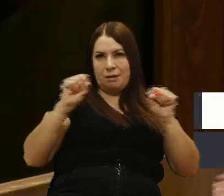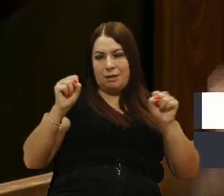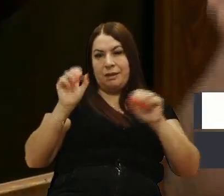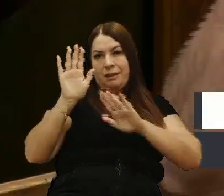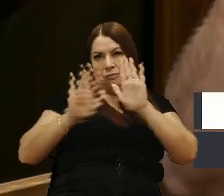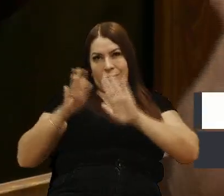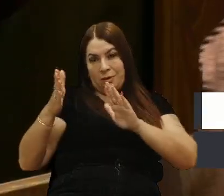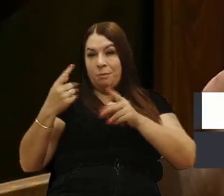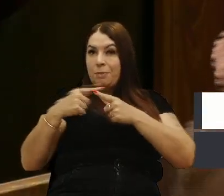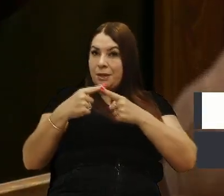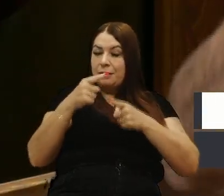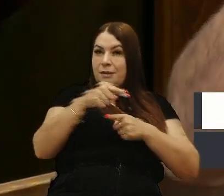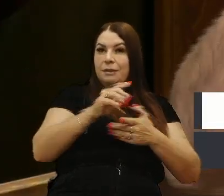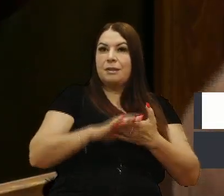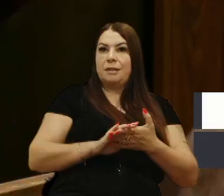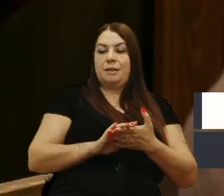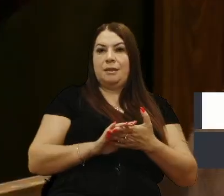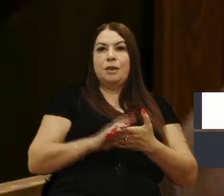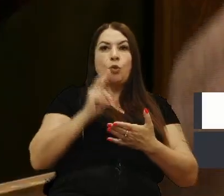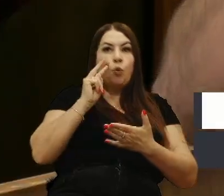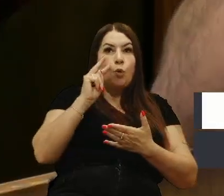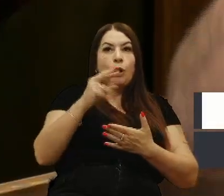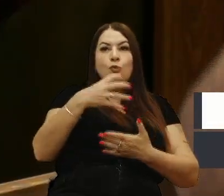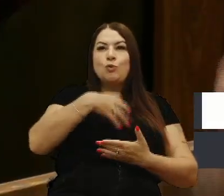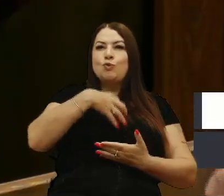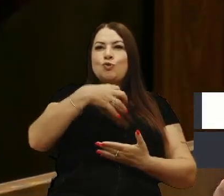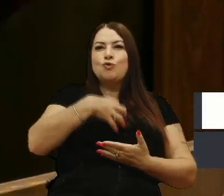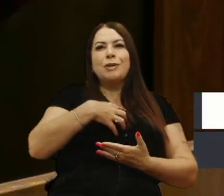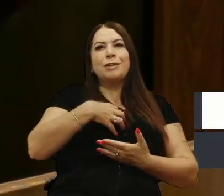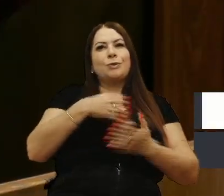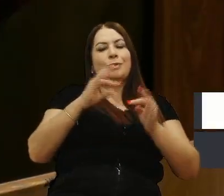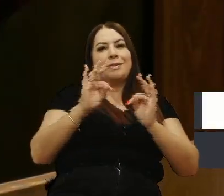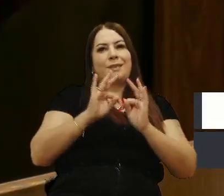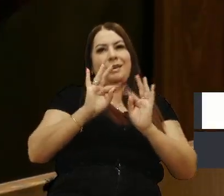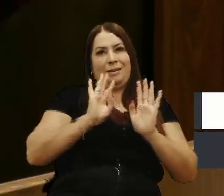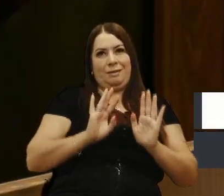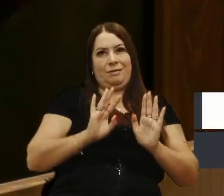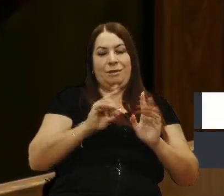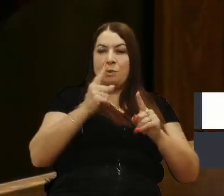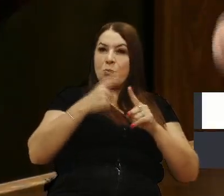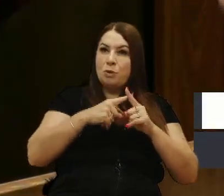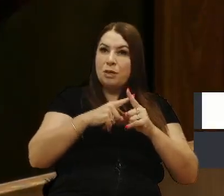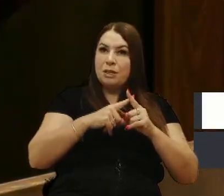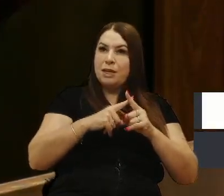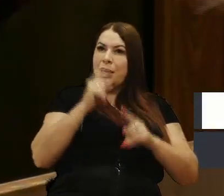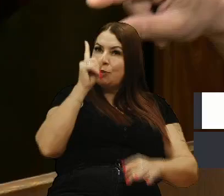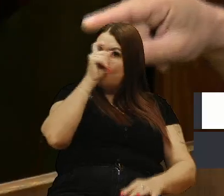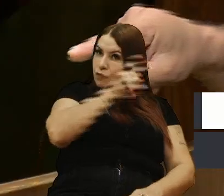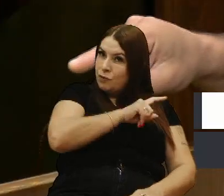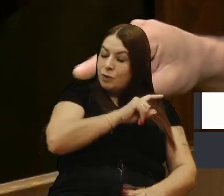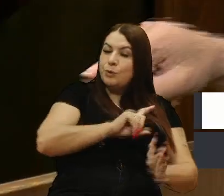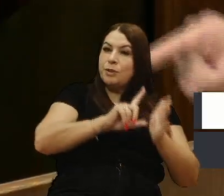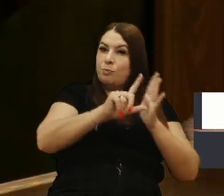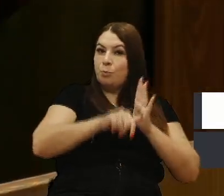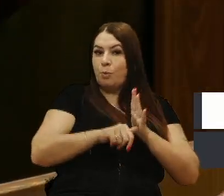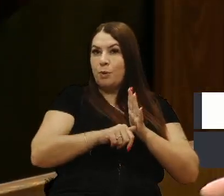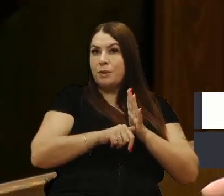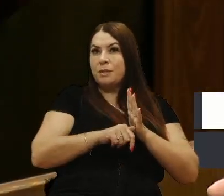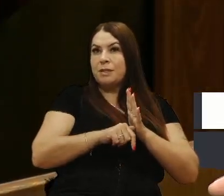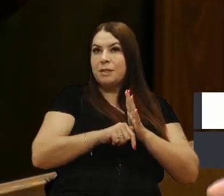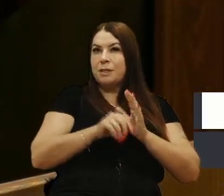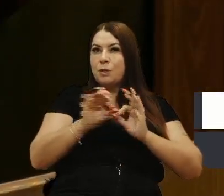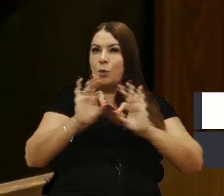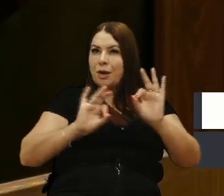Mas a gente precisa olhar de uma forma técnica, porque é muito mais difícil depois eu